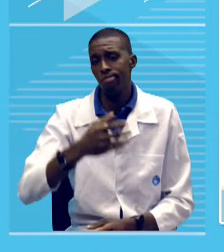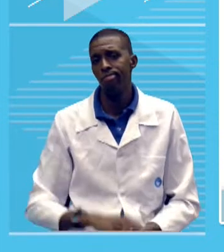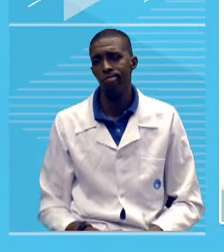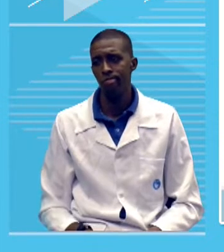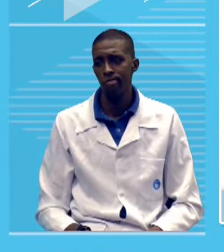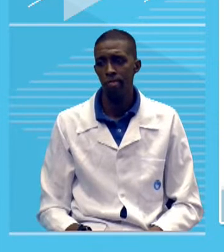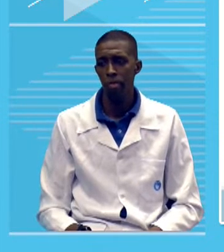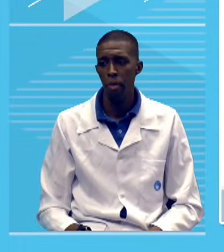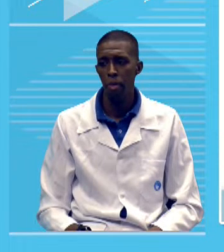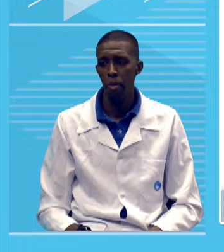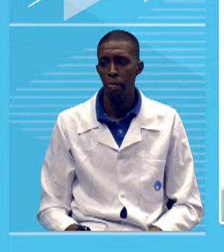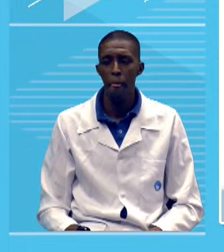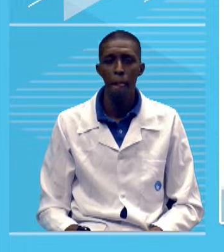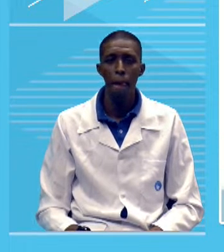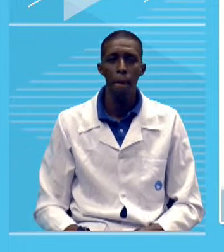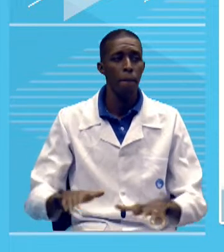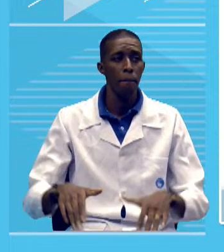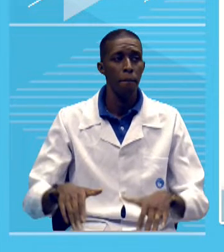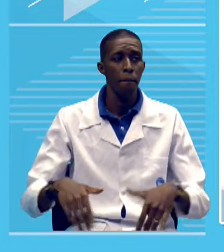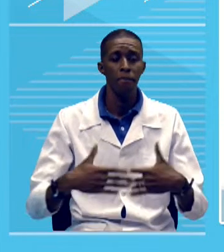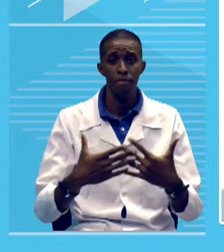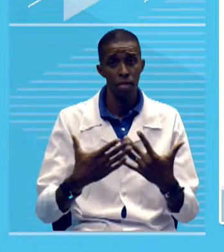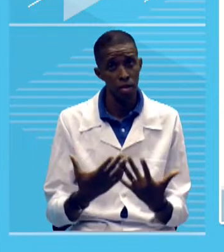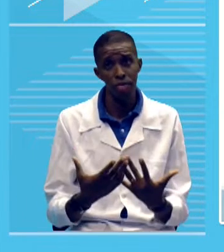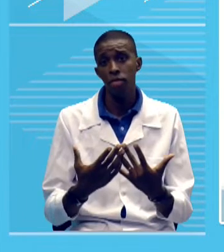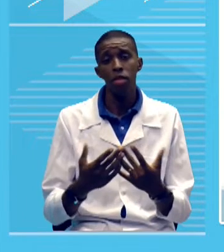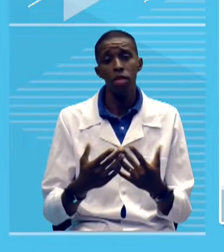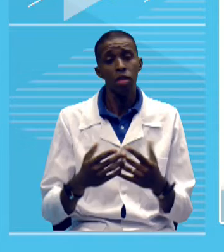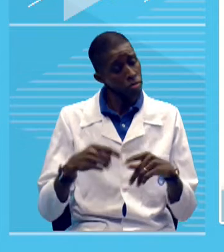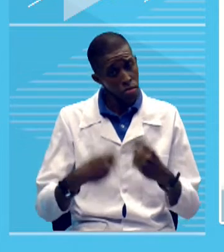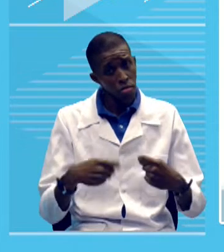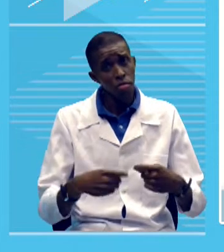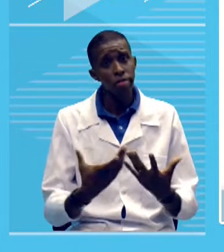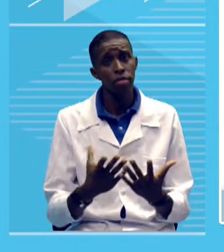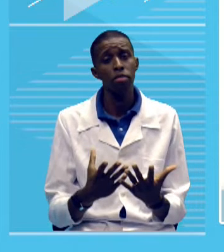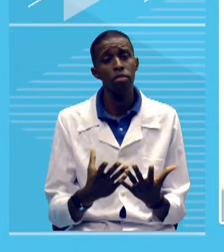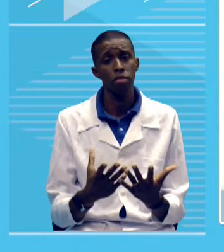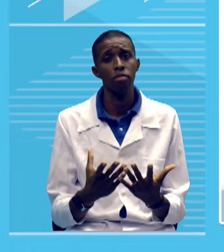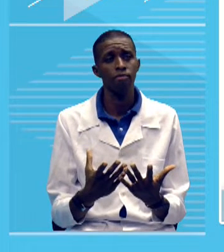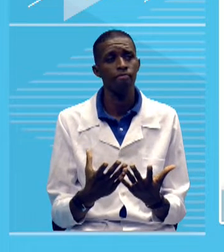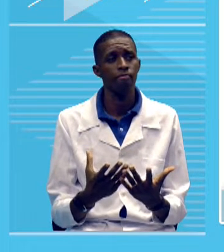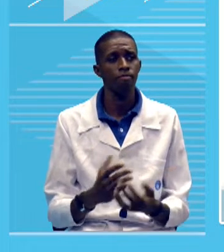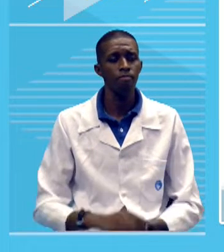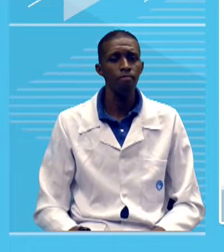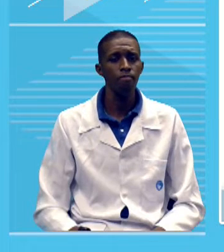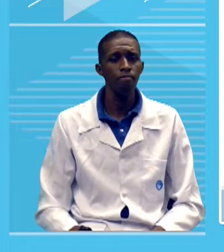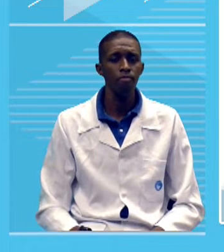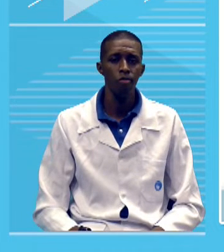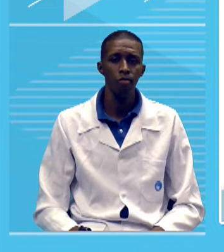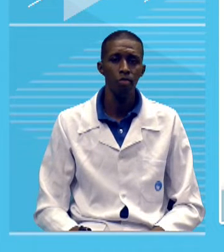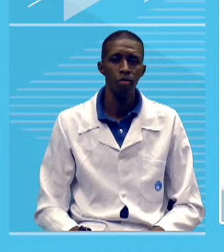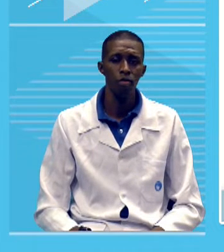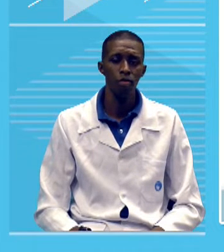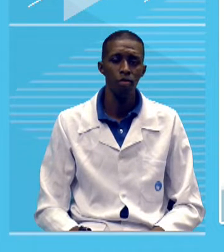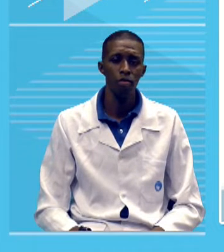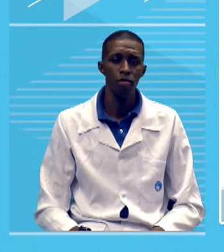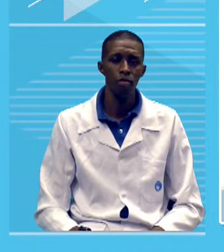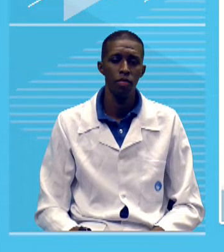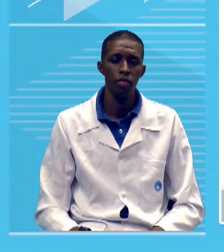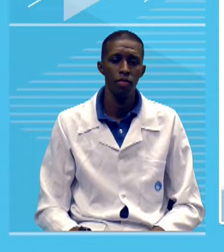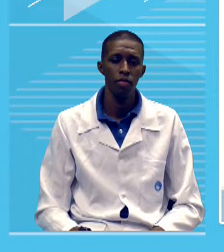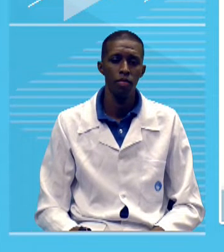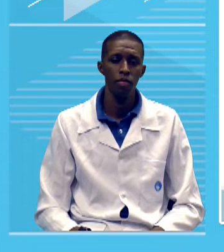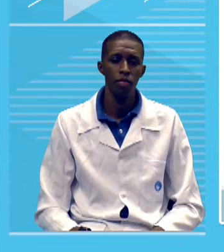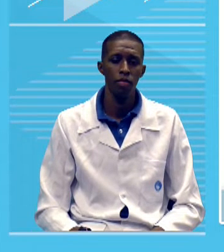verde é um conceito que busca aliar o crescimento econômico com justiça social e preservação do meio natural só isso a